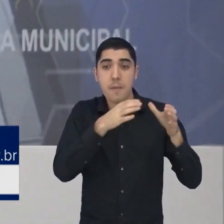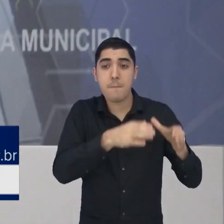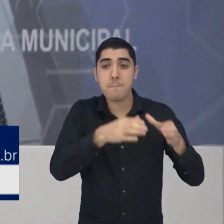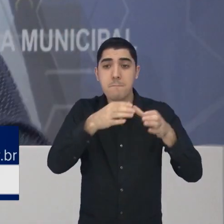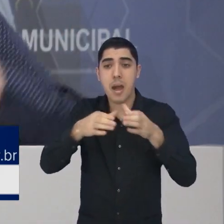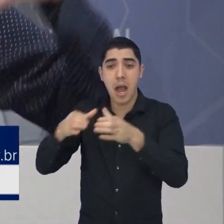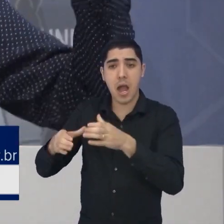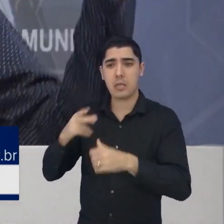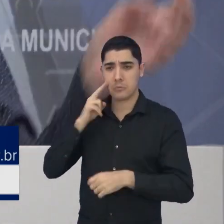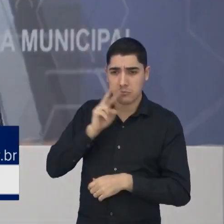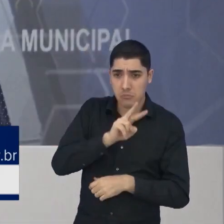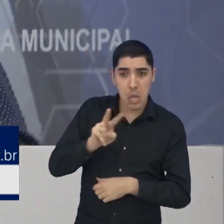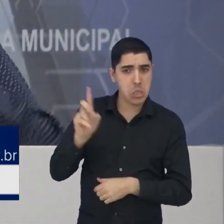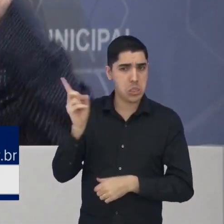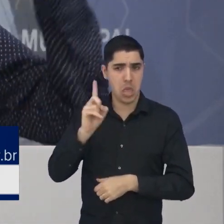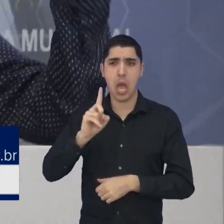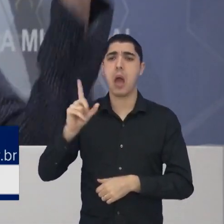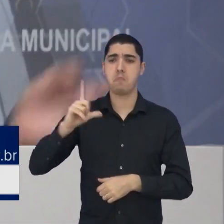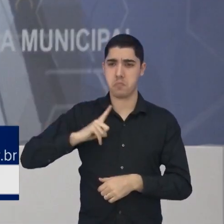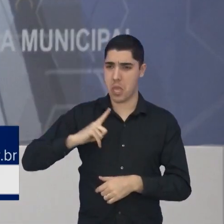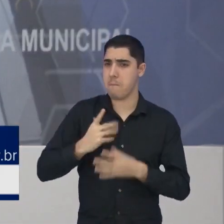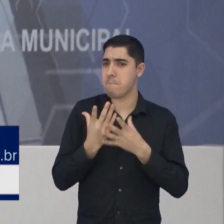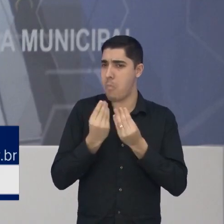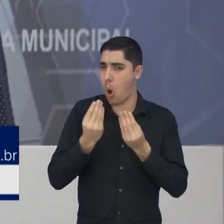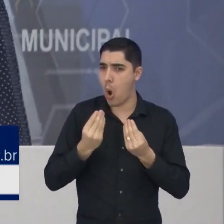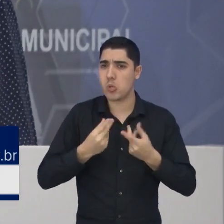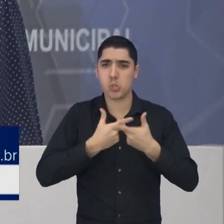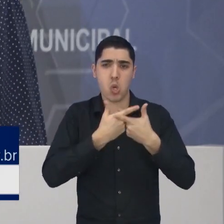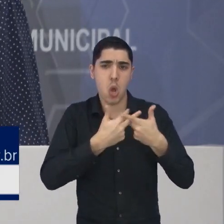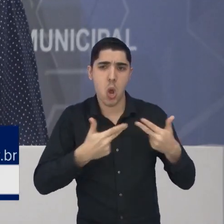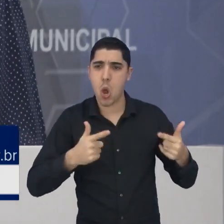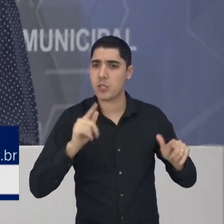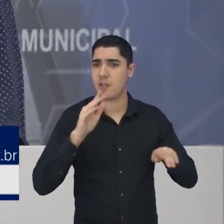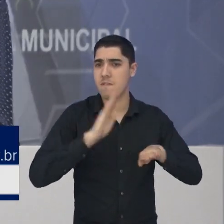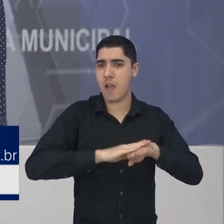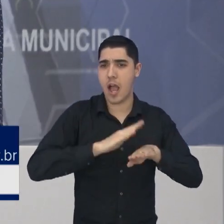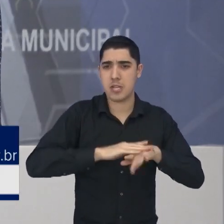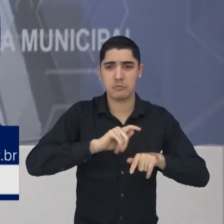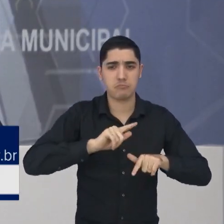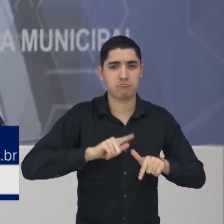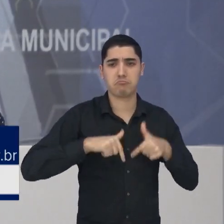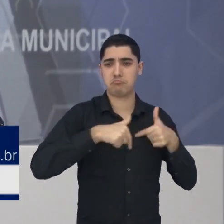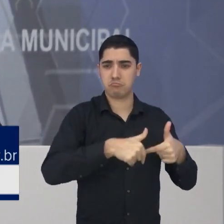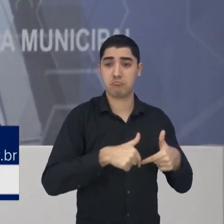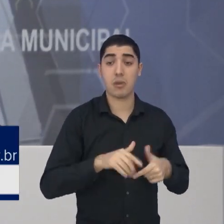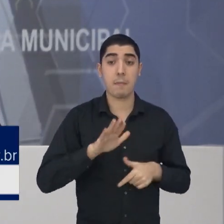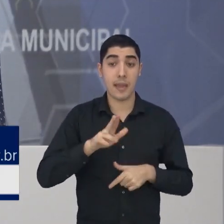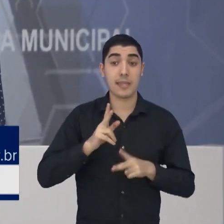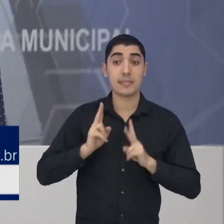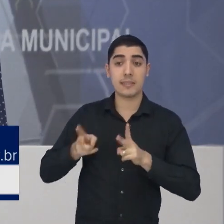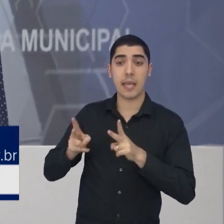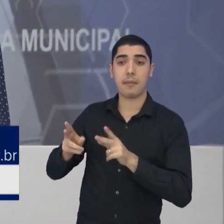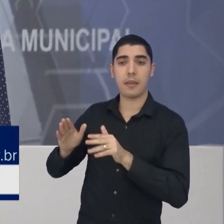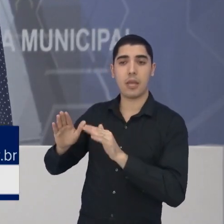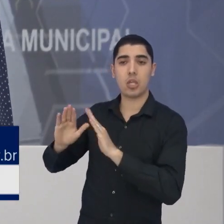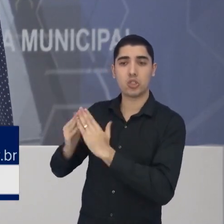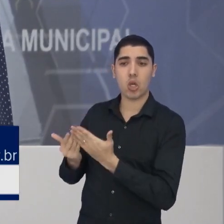um monte de atividade, sempre com alunos das escolas, do centro